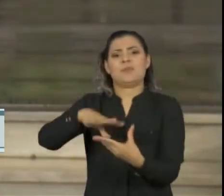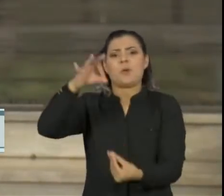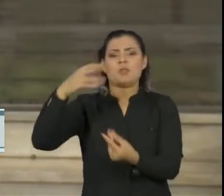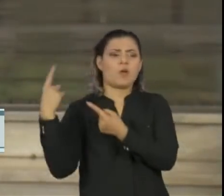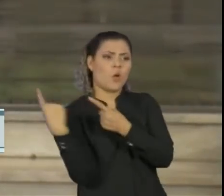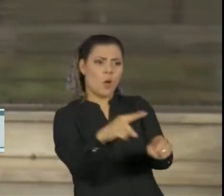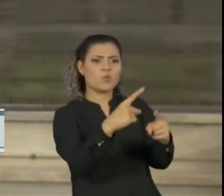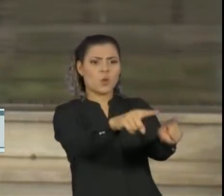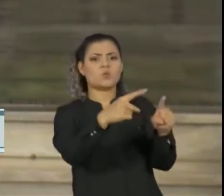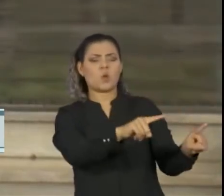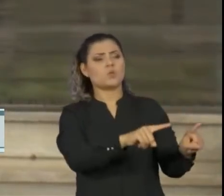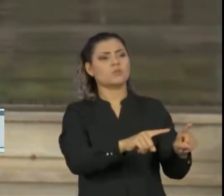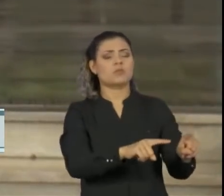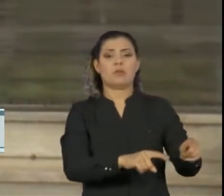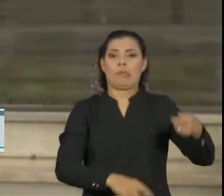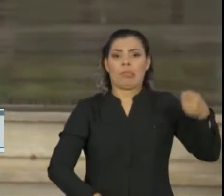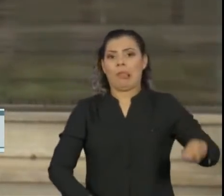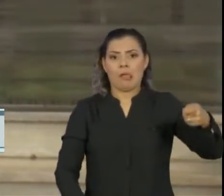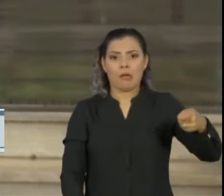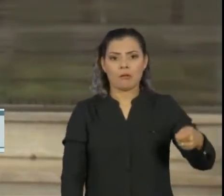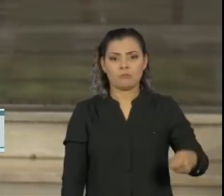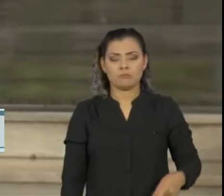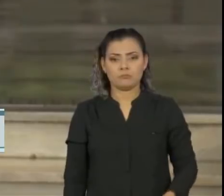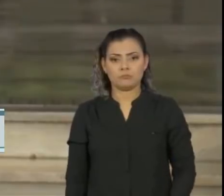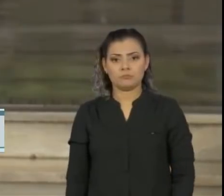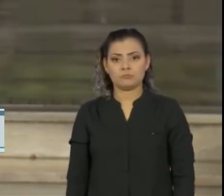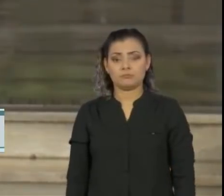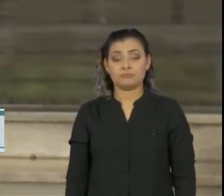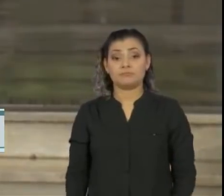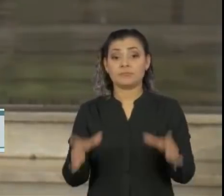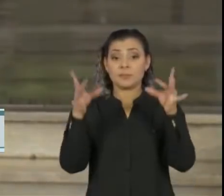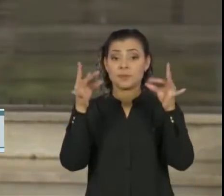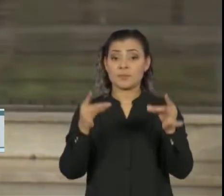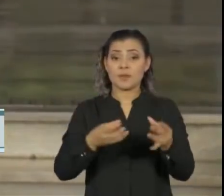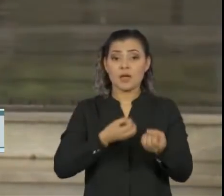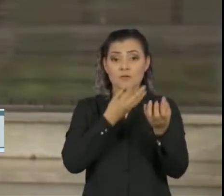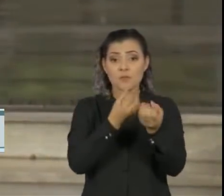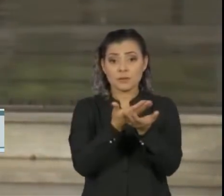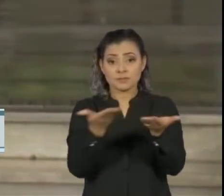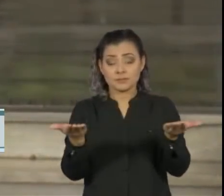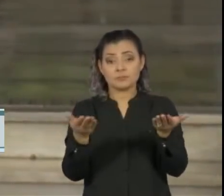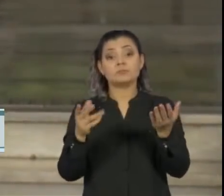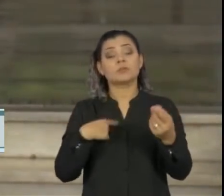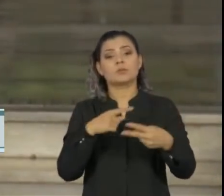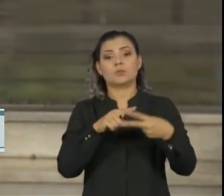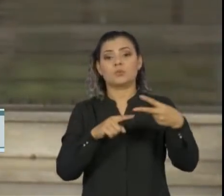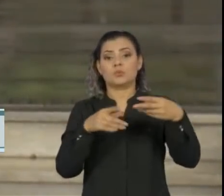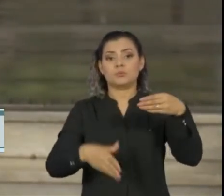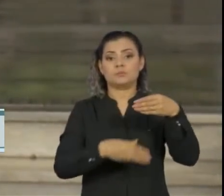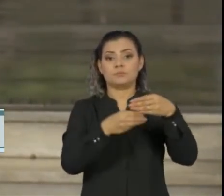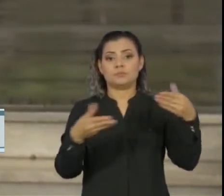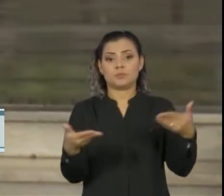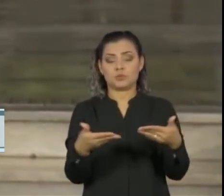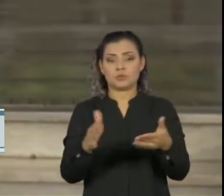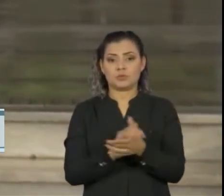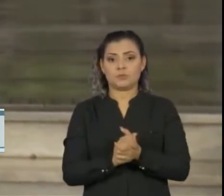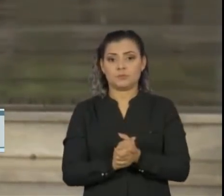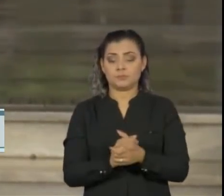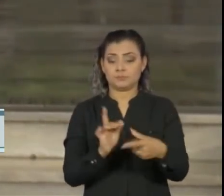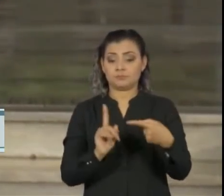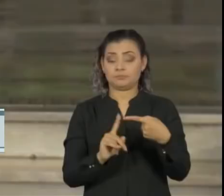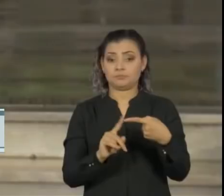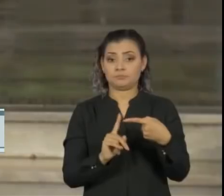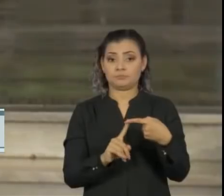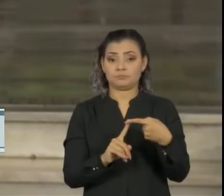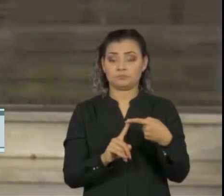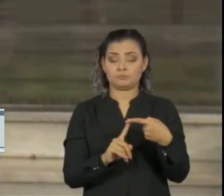derrotar os extremistas. Feitas estas mensagens, 2 comunicações de hoje.